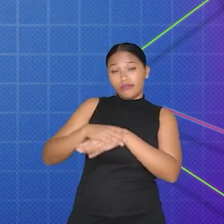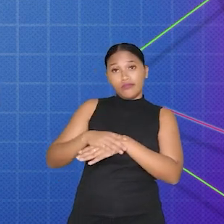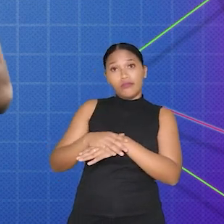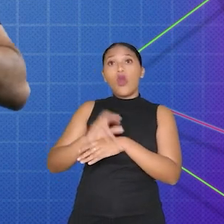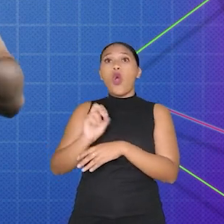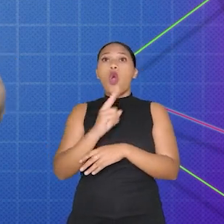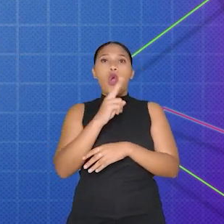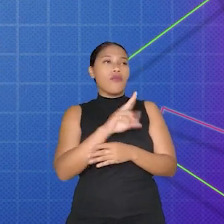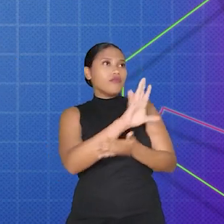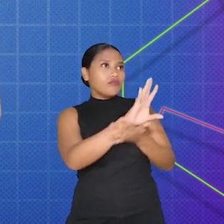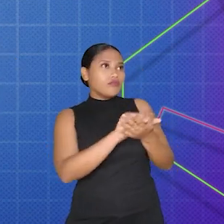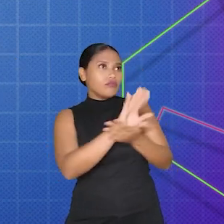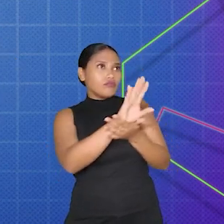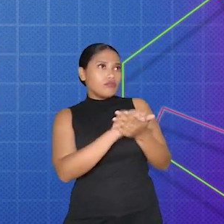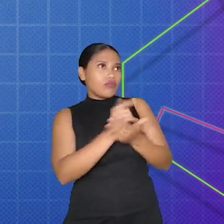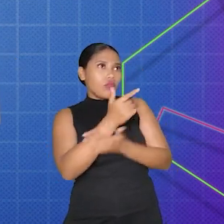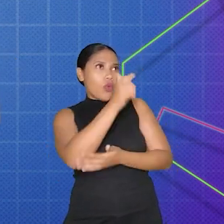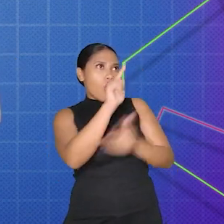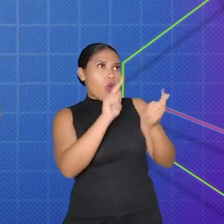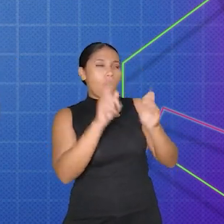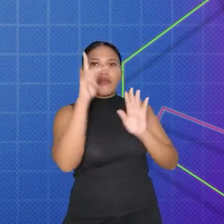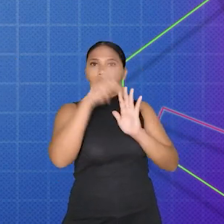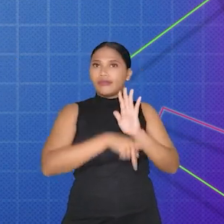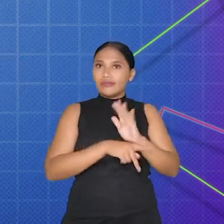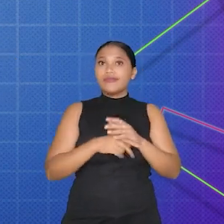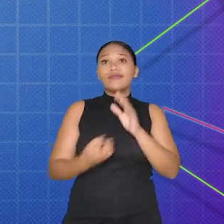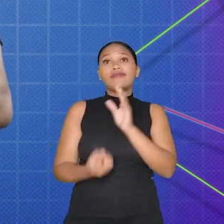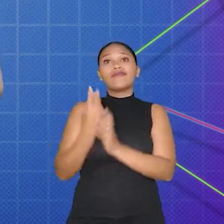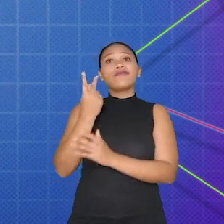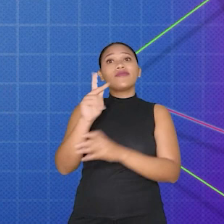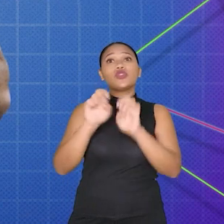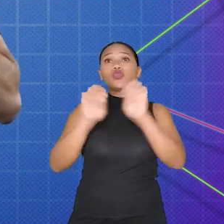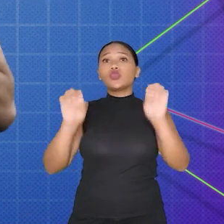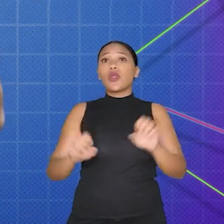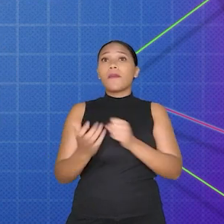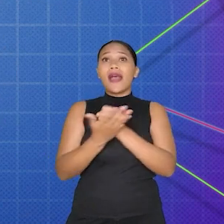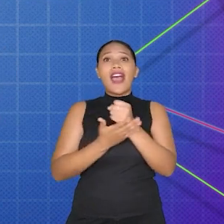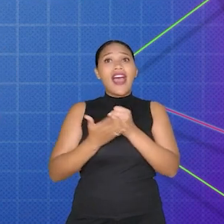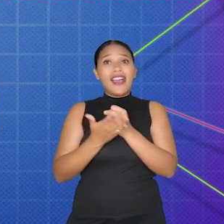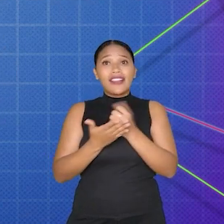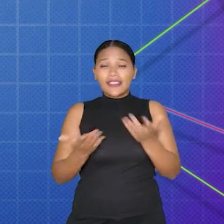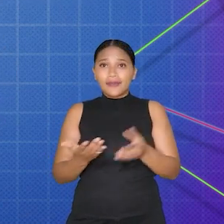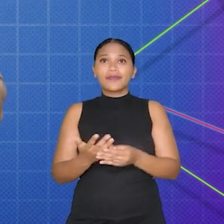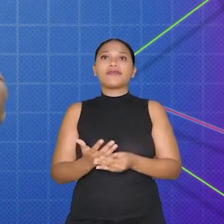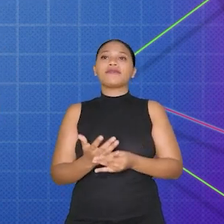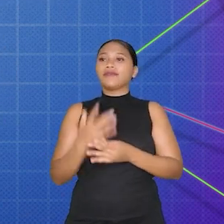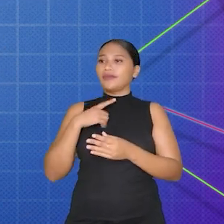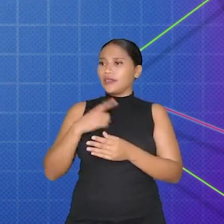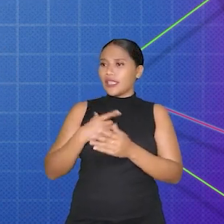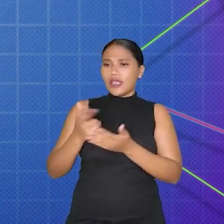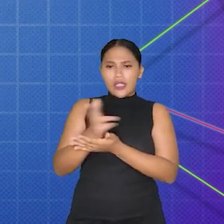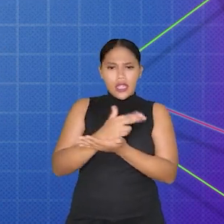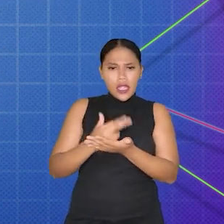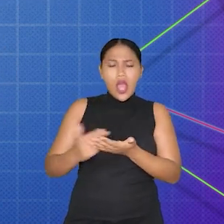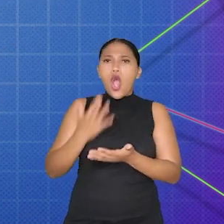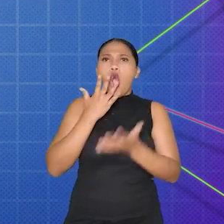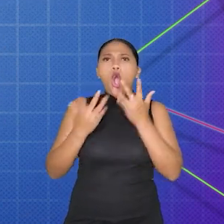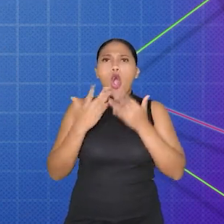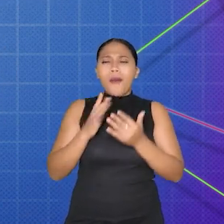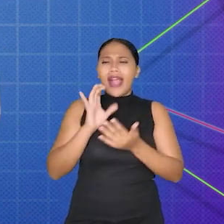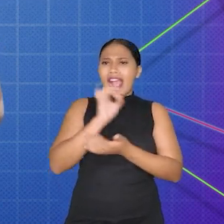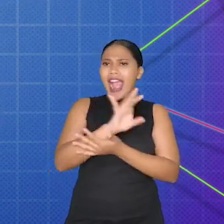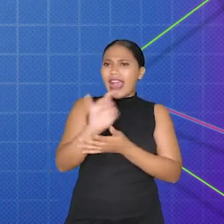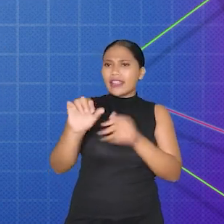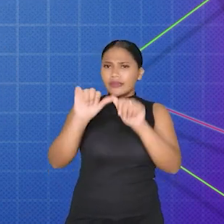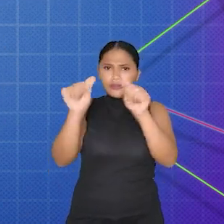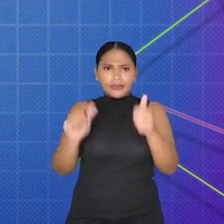manualmente ou importadas de outros projetos ou recursos. Crie uma estrutura básica. Desenhe uma estrutura básica usando uma cor